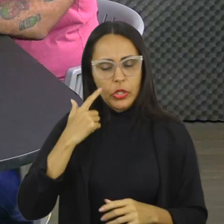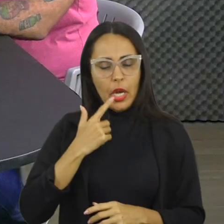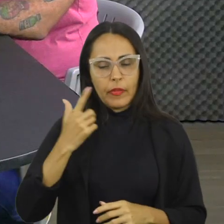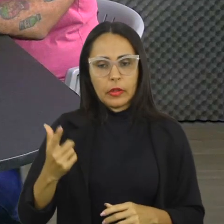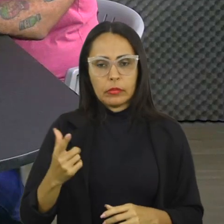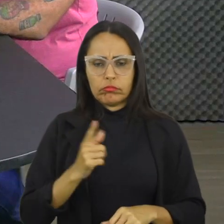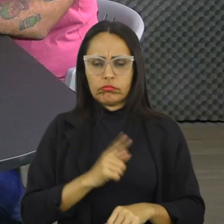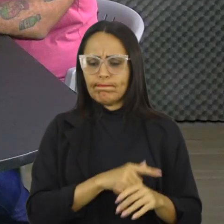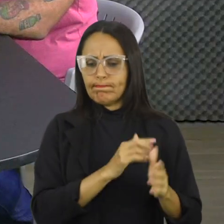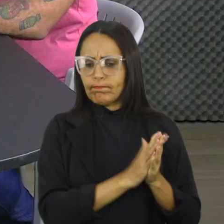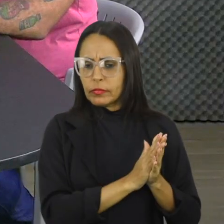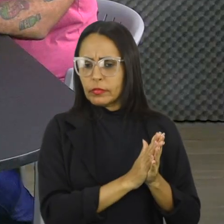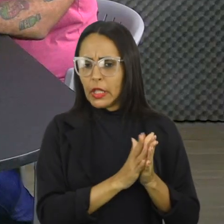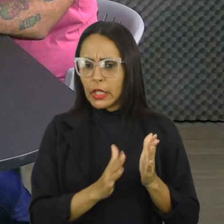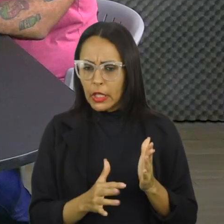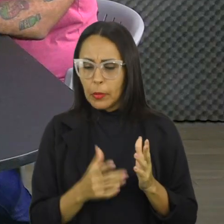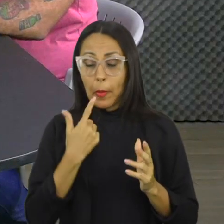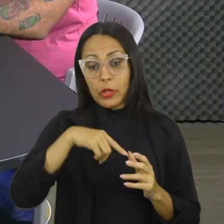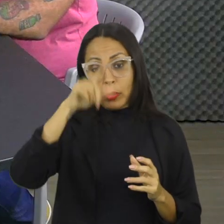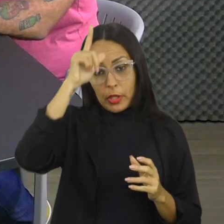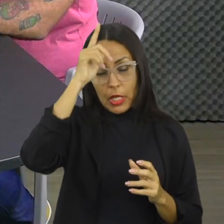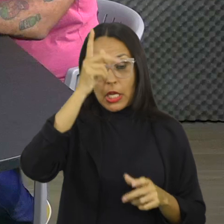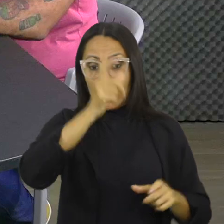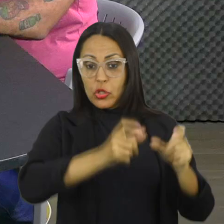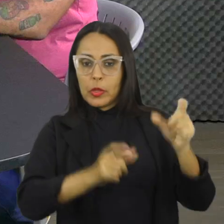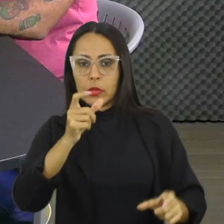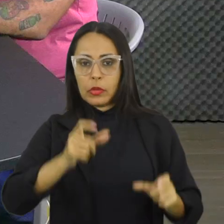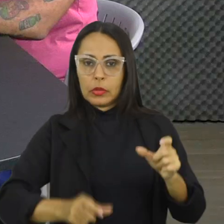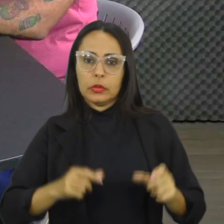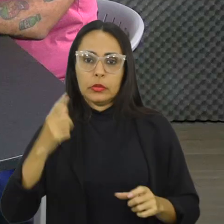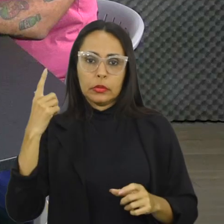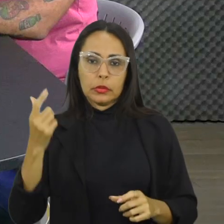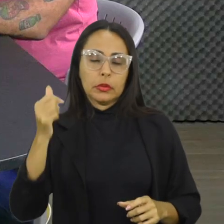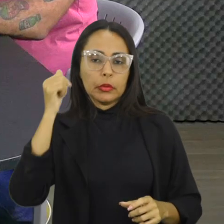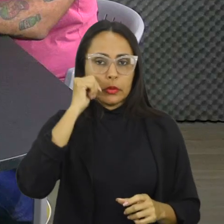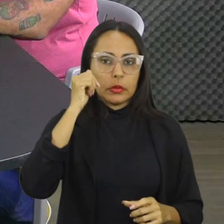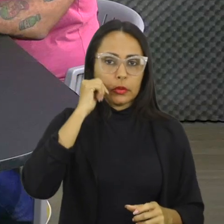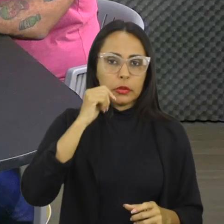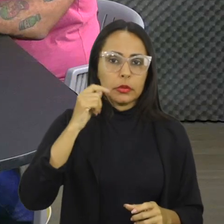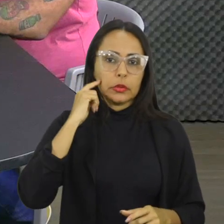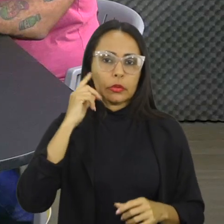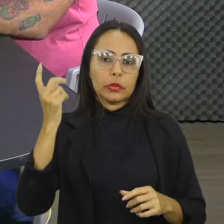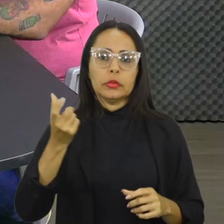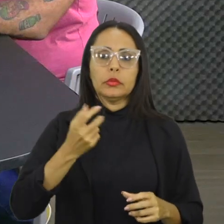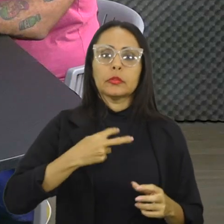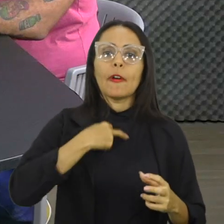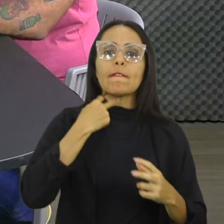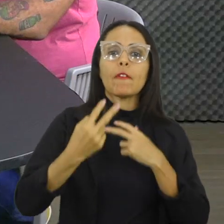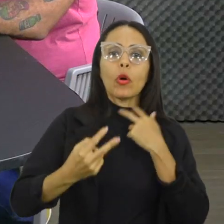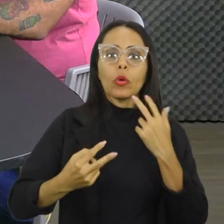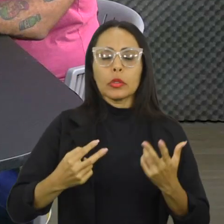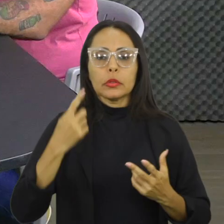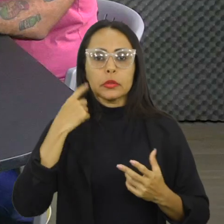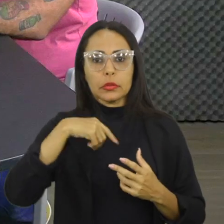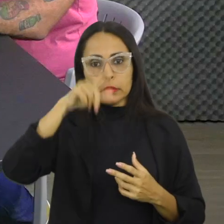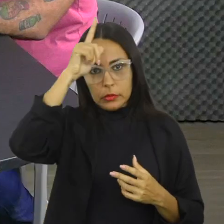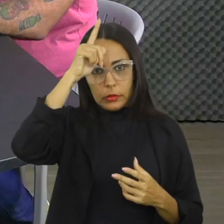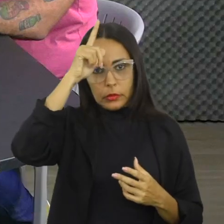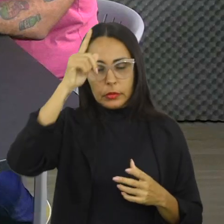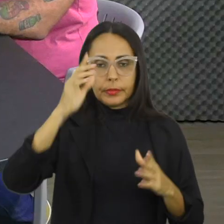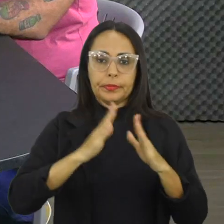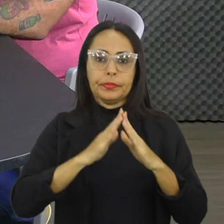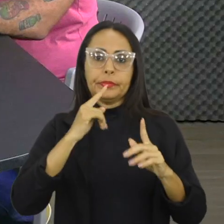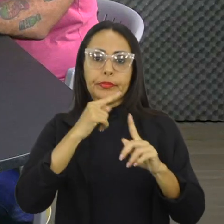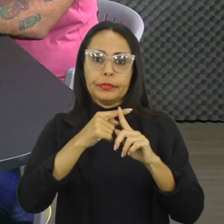naquele momento, liderando aquelas pessoas. Então, eu, como mulher, eu tinha uma voz de autoridade sobre líderes da